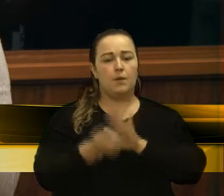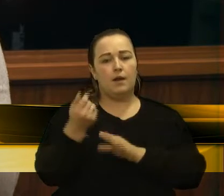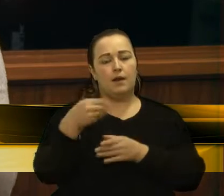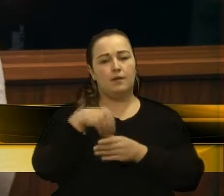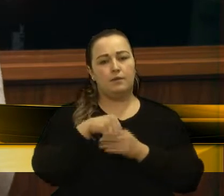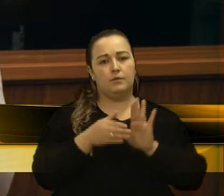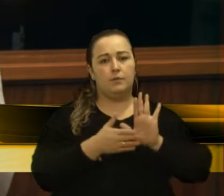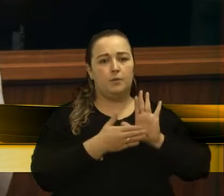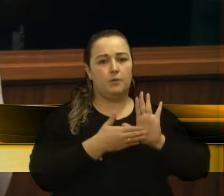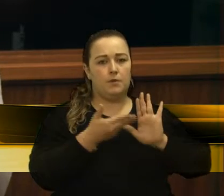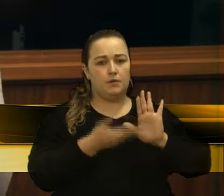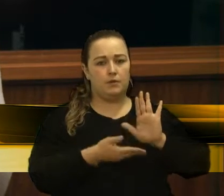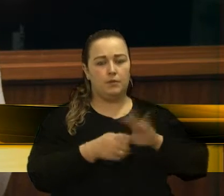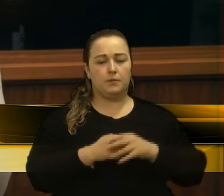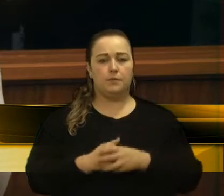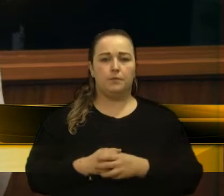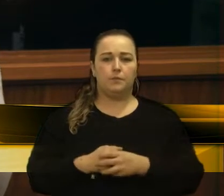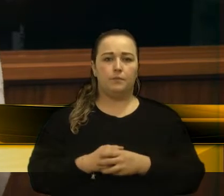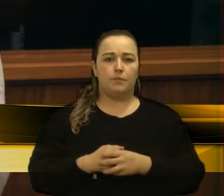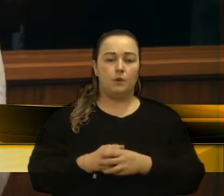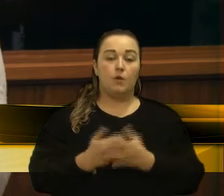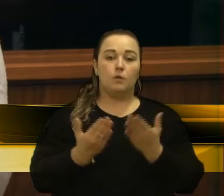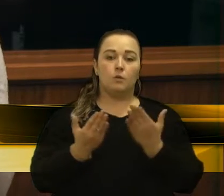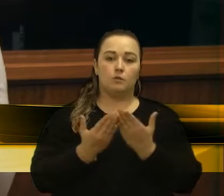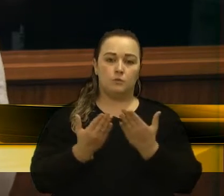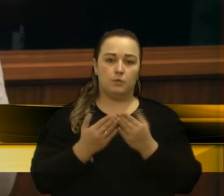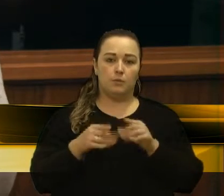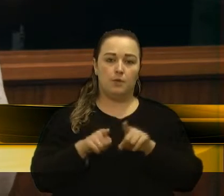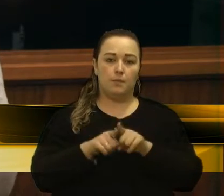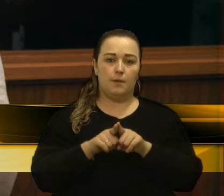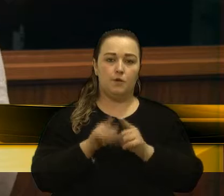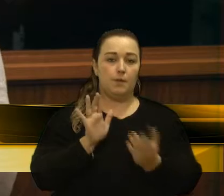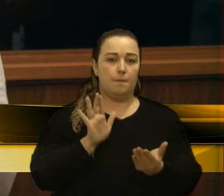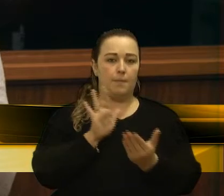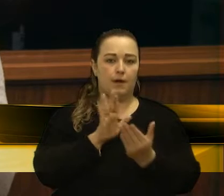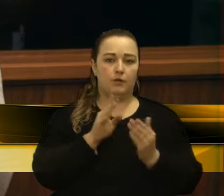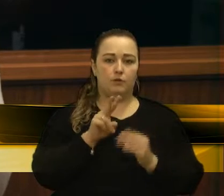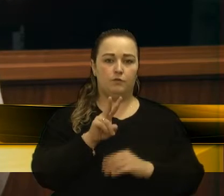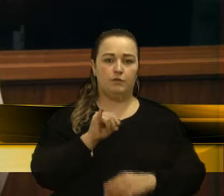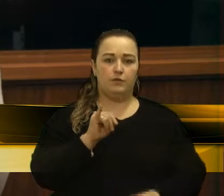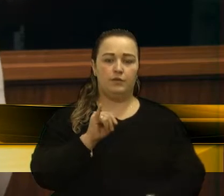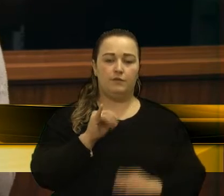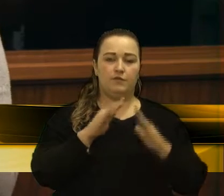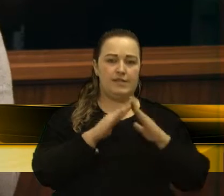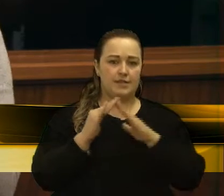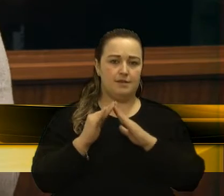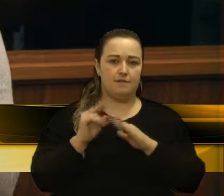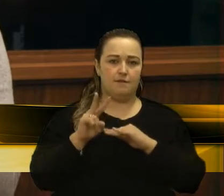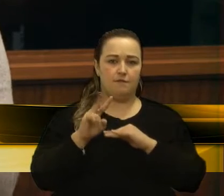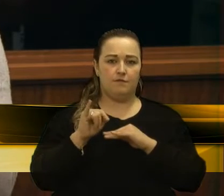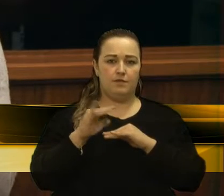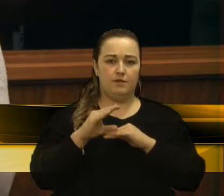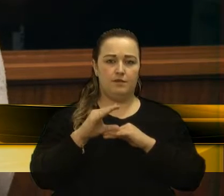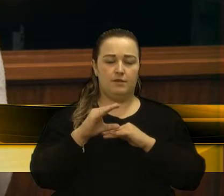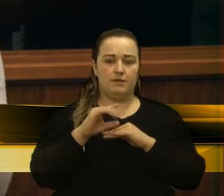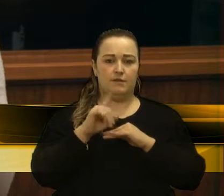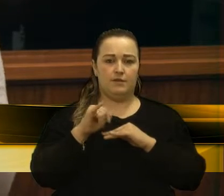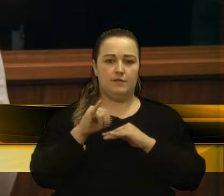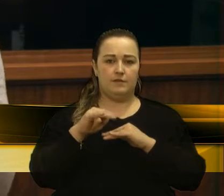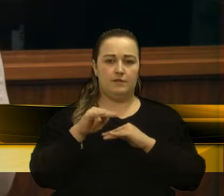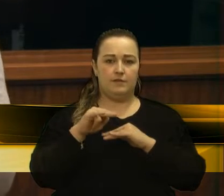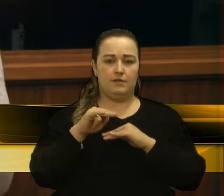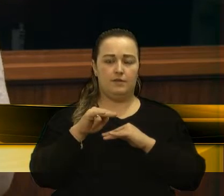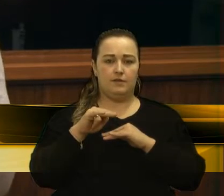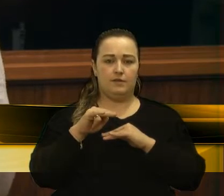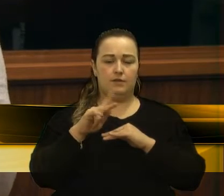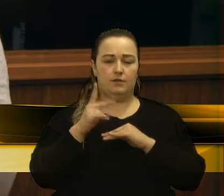estudo de impacto de vizinhança. Ele já vem sendo trazido desde do antigo plano diretor. Mas nesse aqui a gente aprofunda mais,